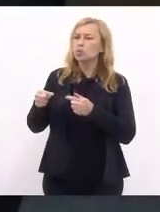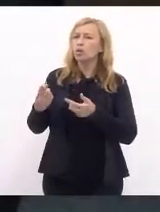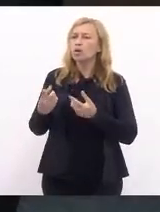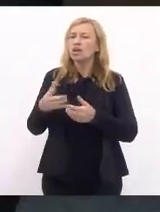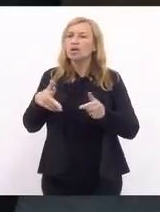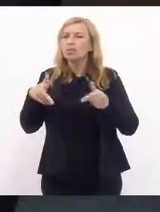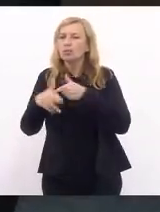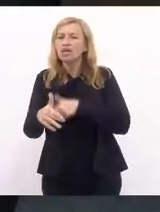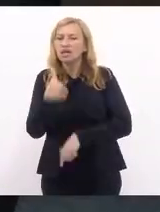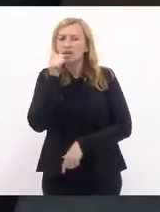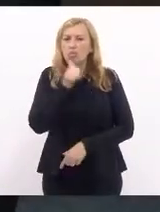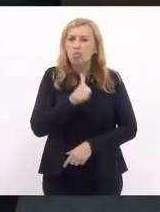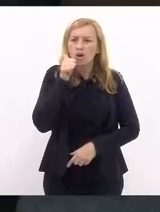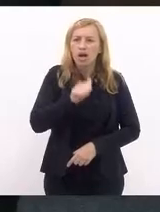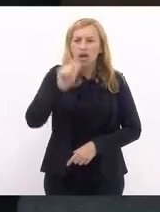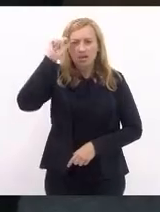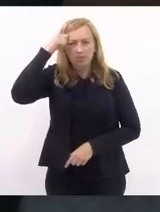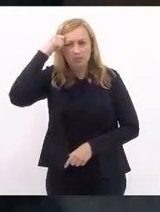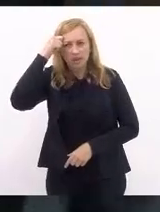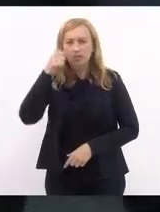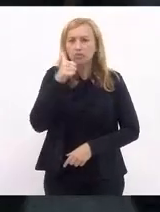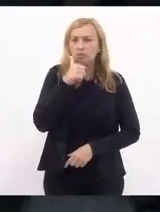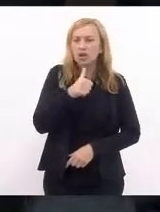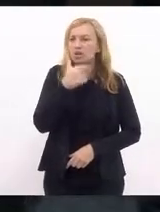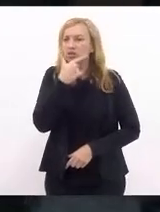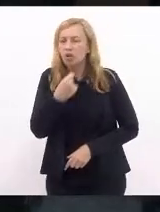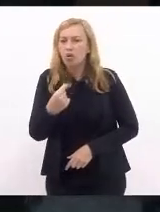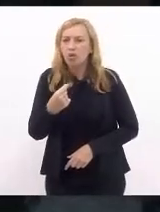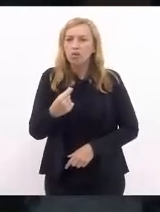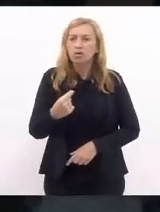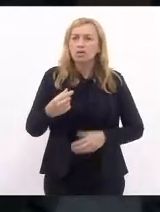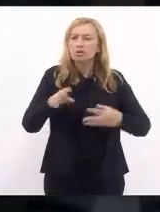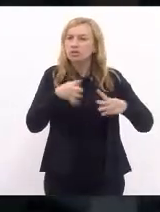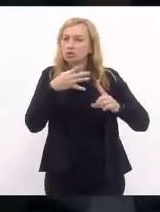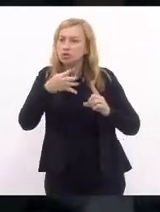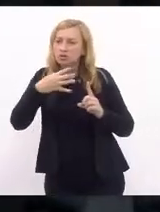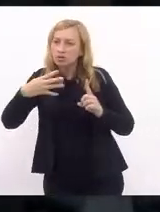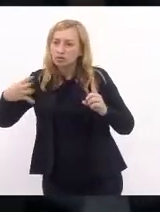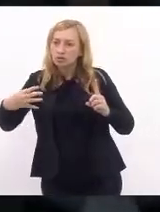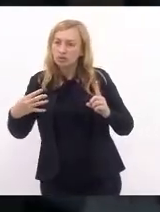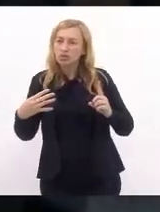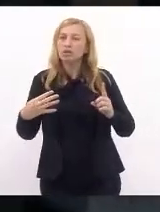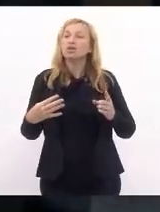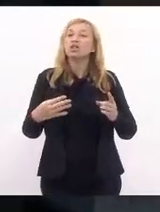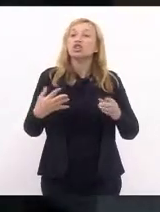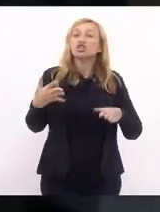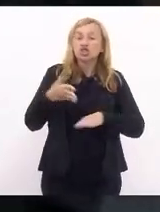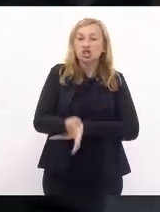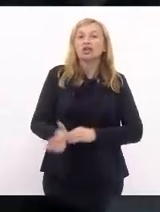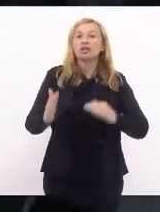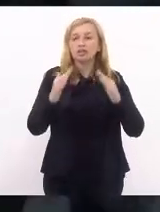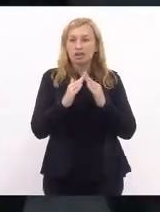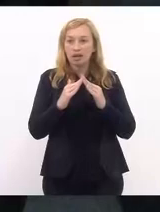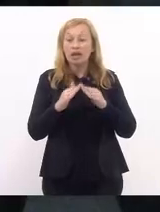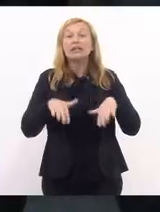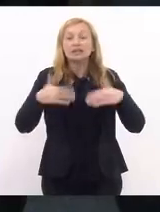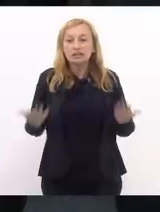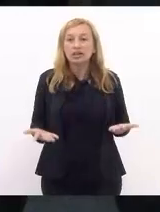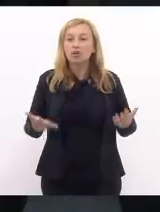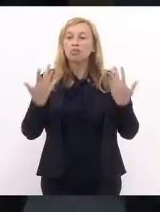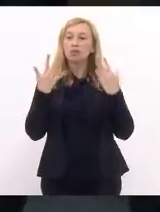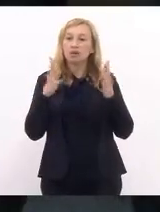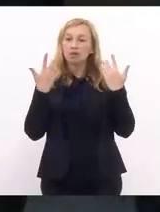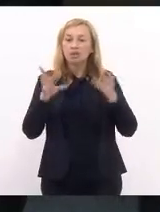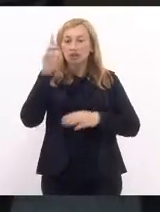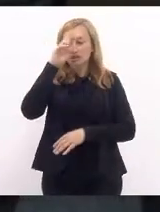impedem que mulheres pretos e pretas população LGBT que ia mais chega em nessa casa então